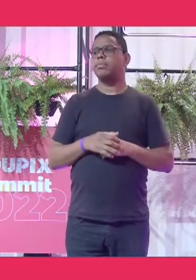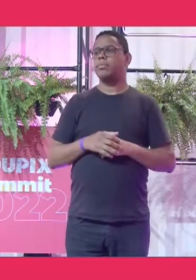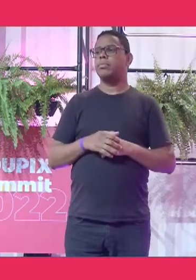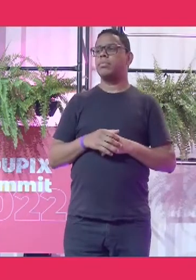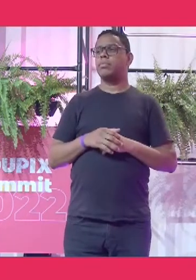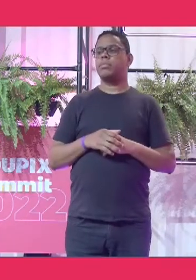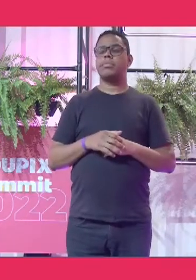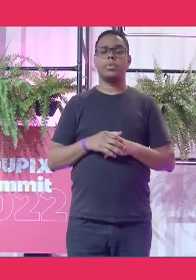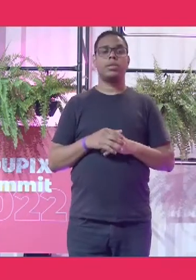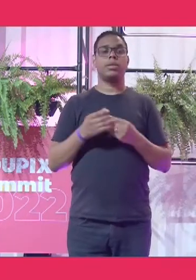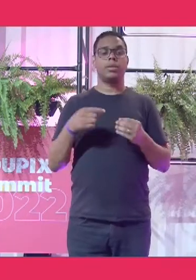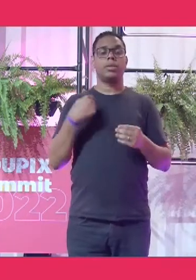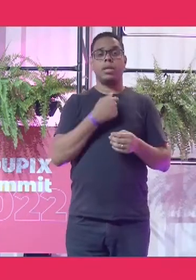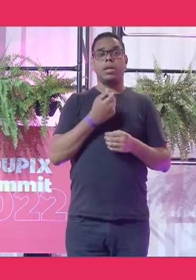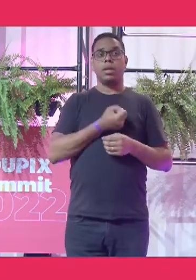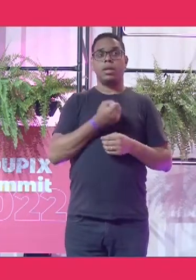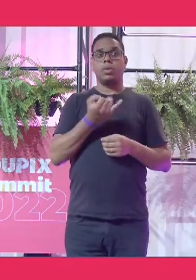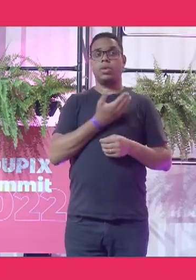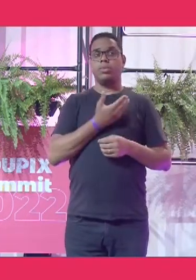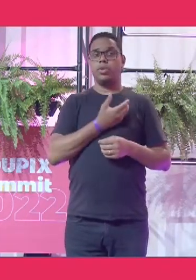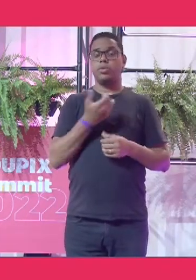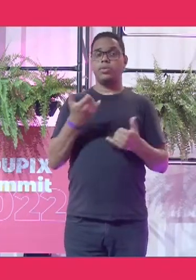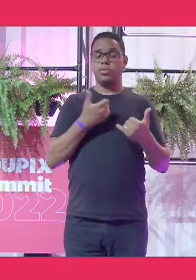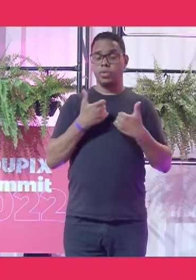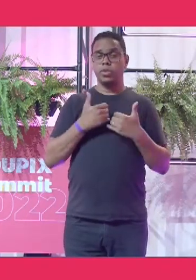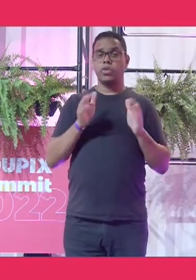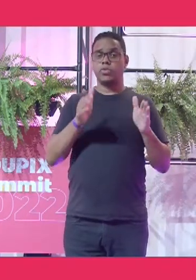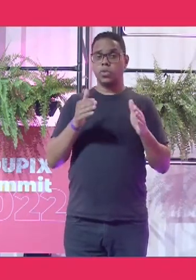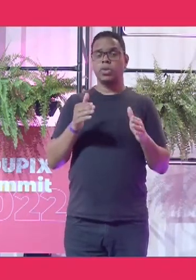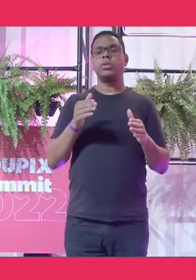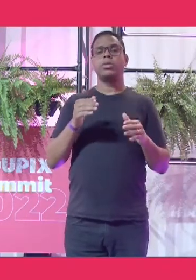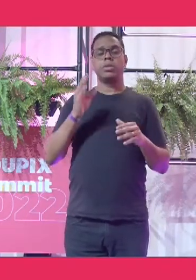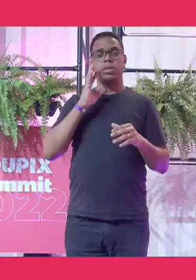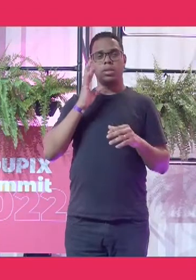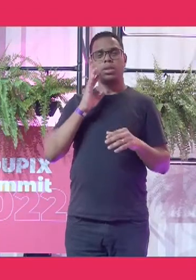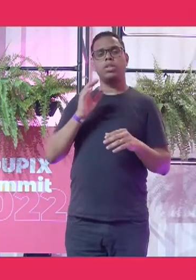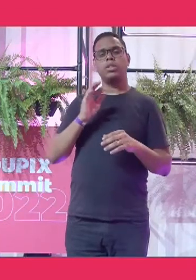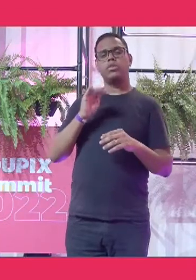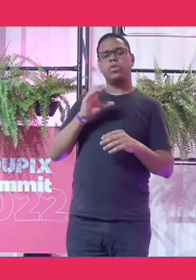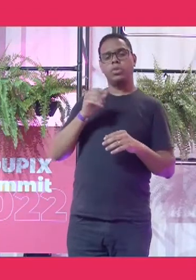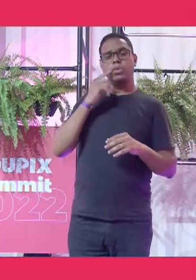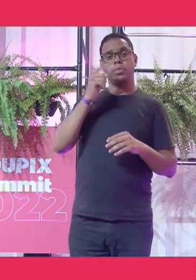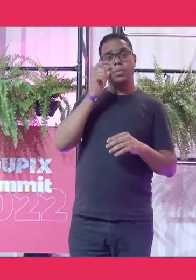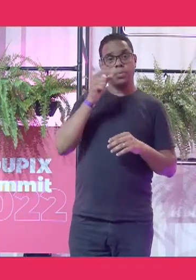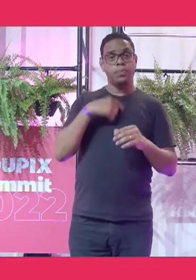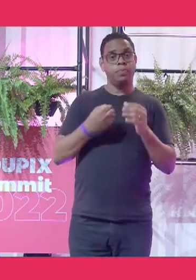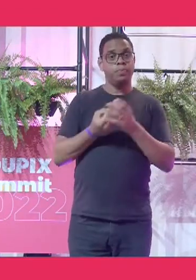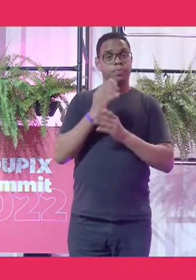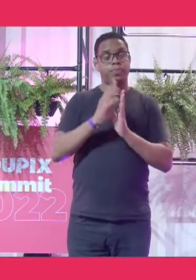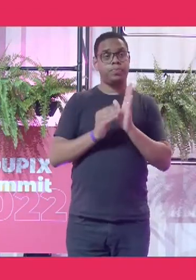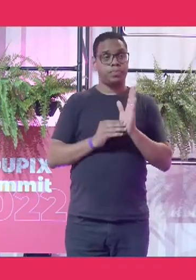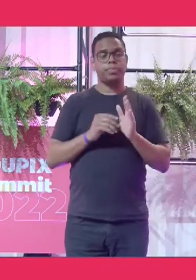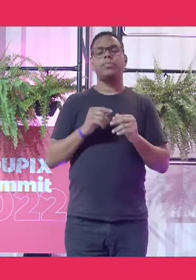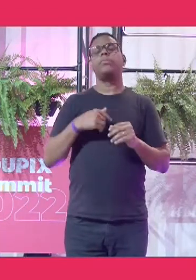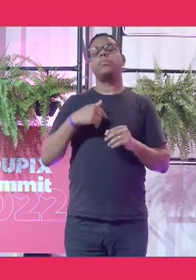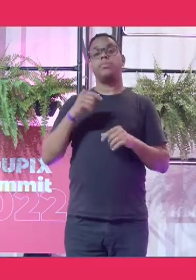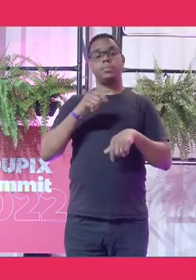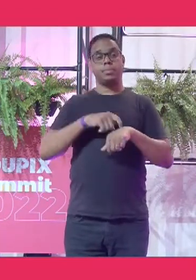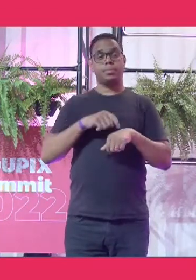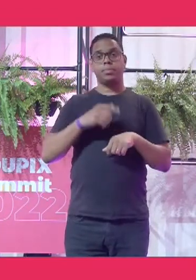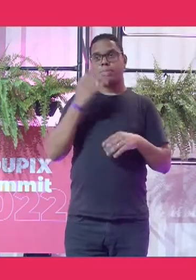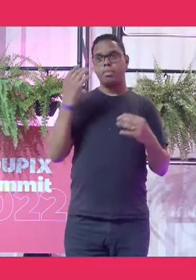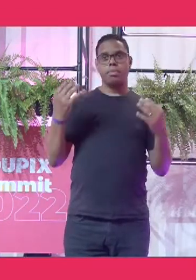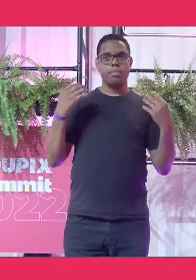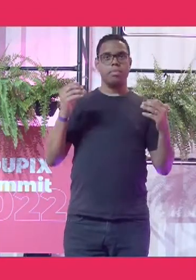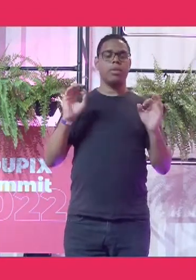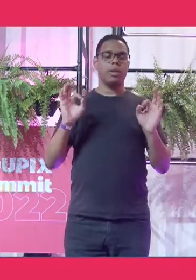estava conversando esses dias, eu e uns amigos meus, e falaram, o flop é um lugar legal, tá flopado, é interessante para você ser criativo. É o único momento em que ninguém está te